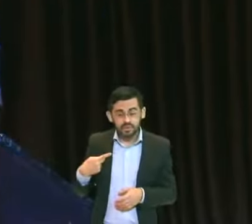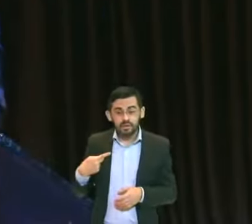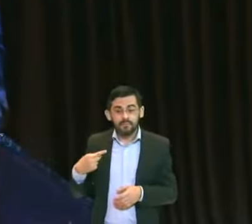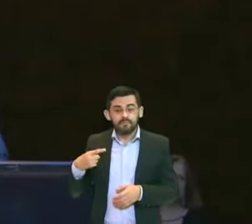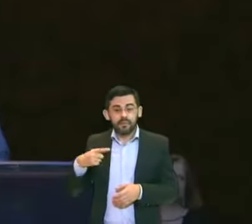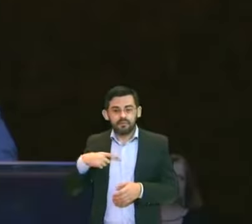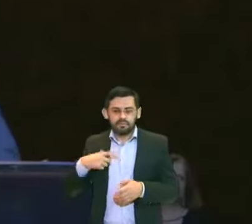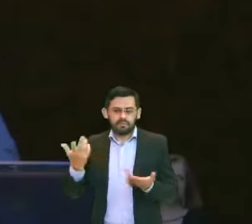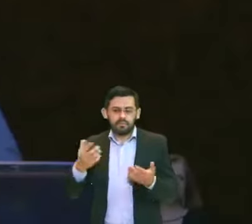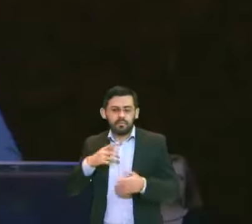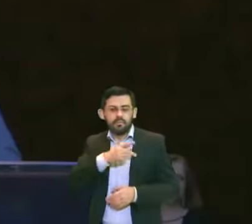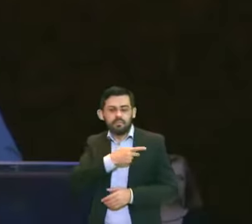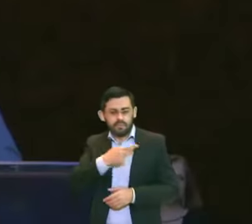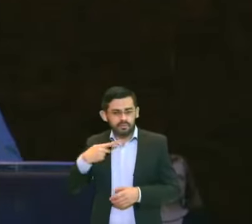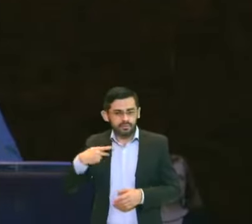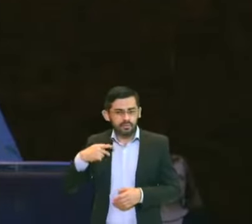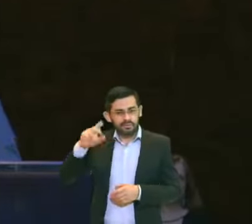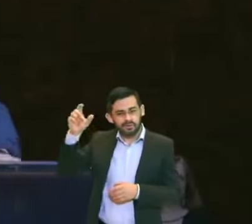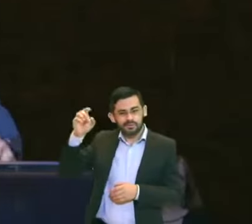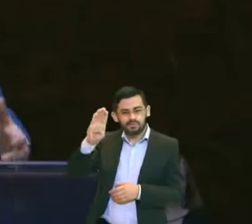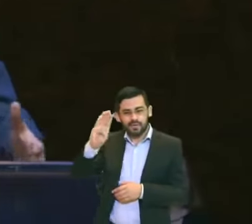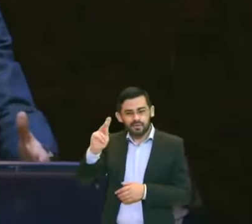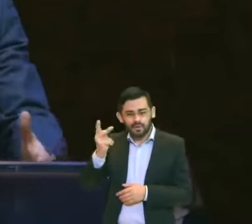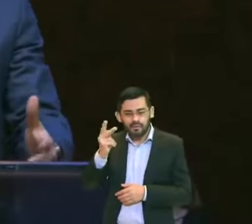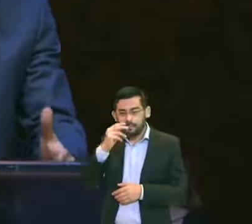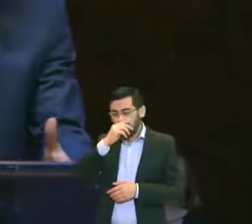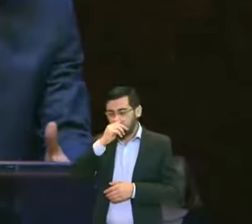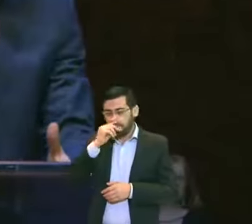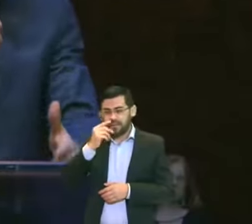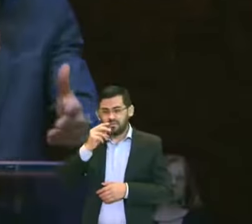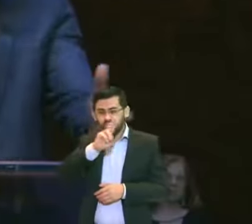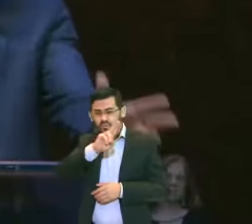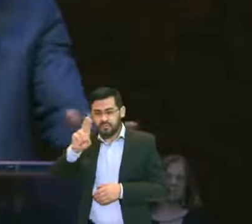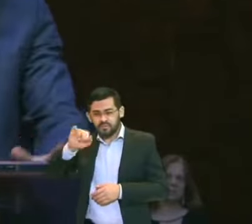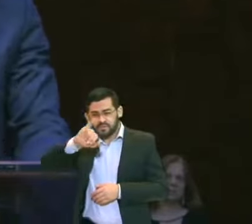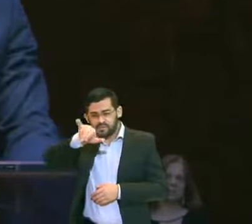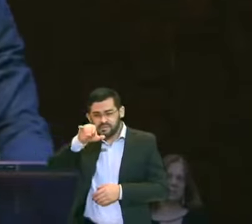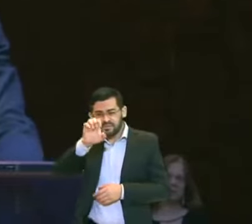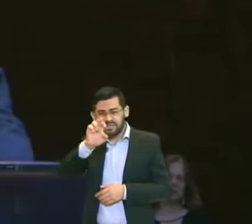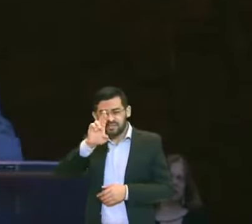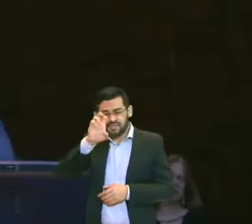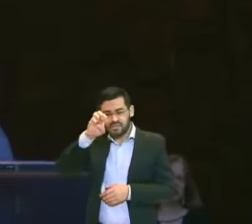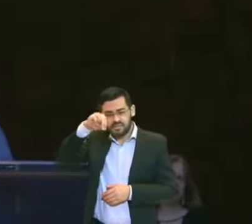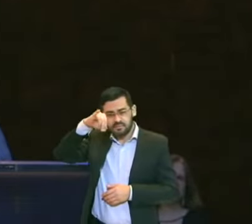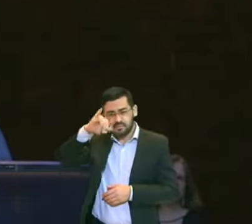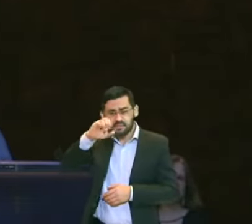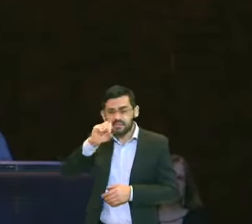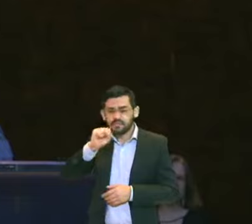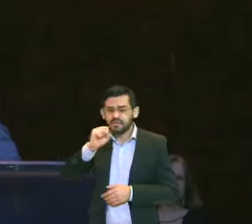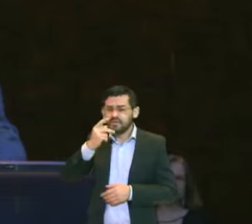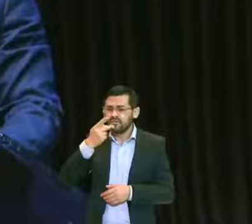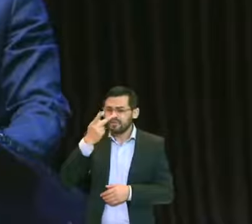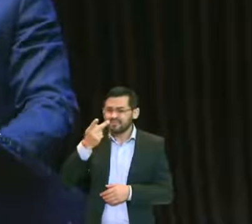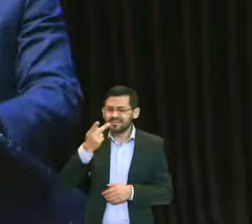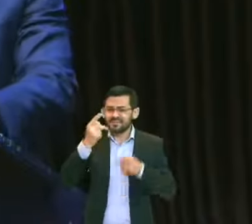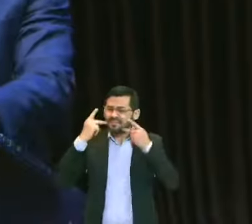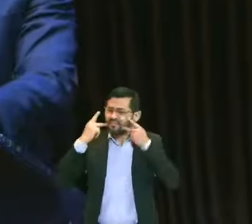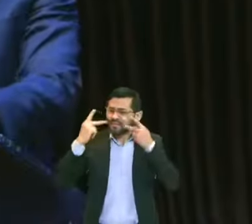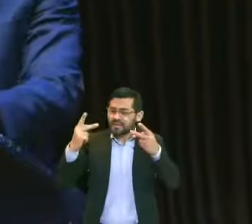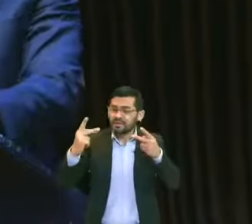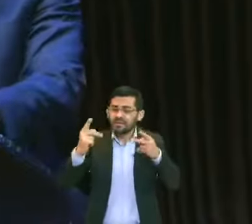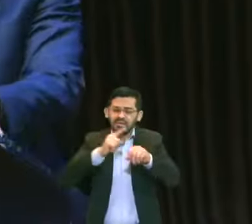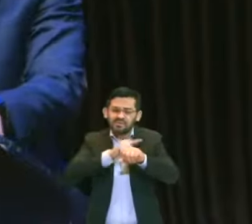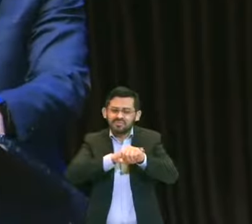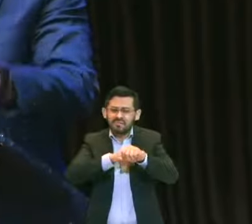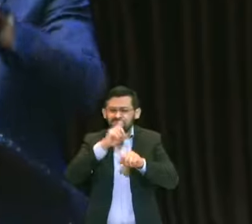Pereira estava pregando. E ele estava falando de um tempo difícil que ele passou, quando ele